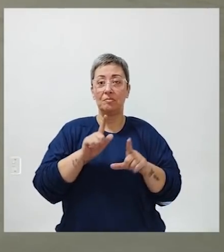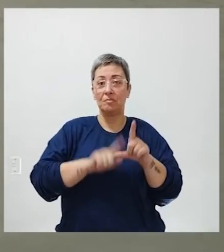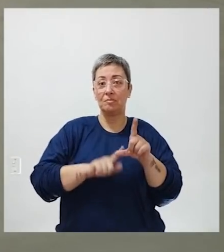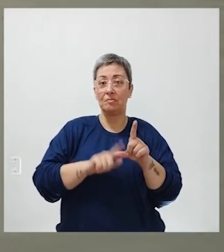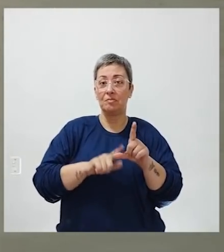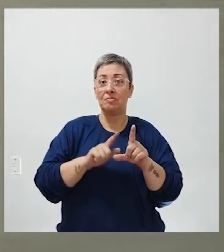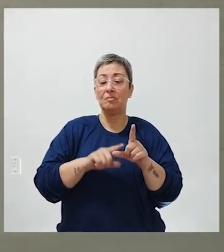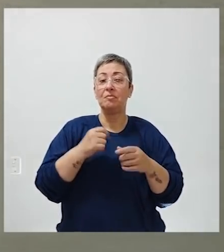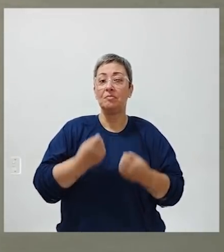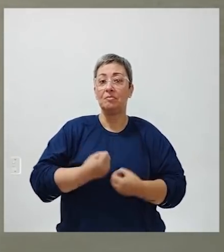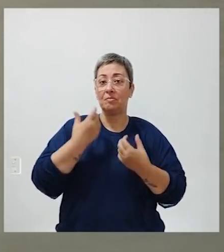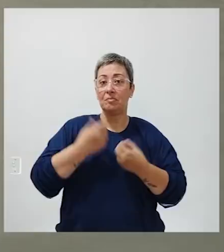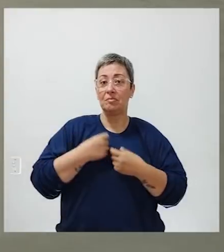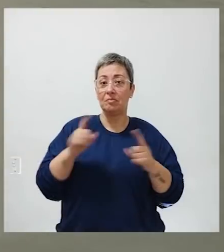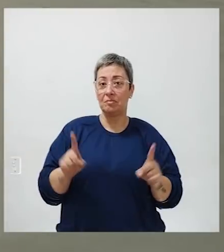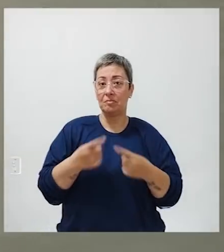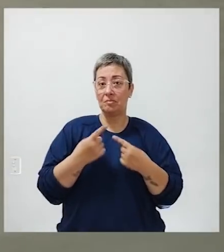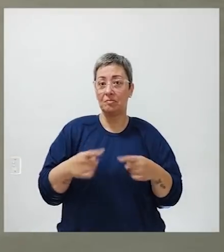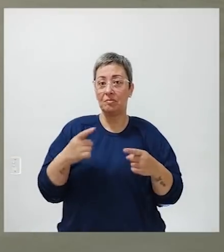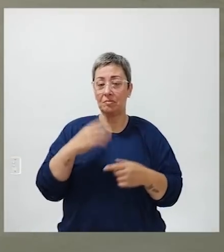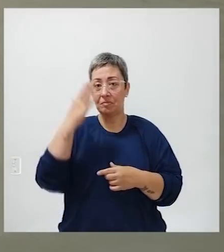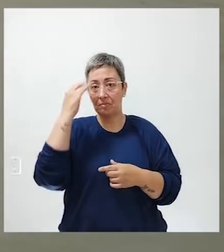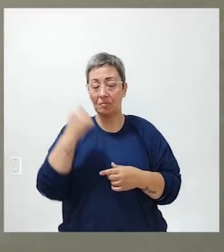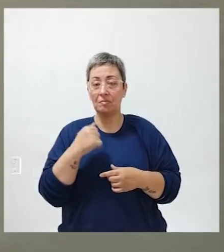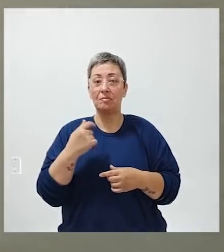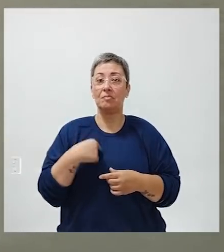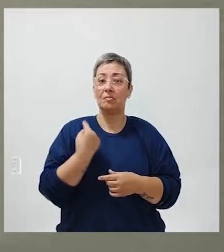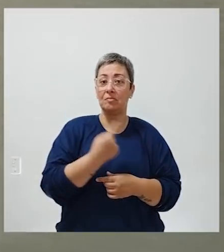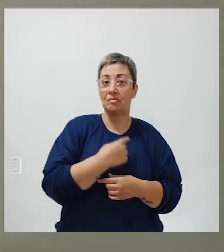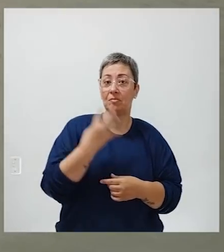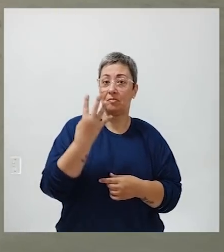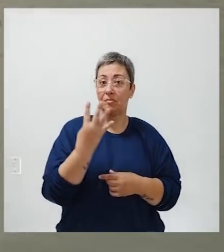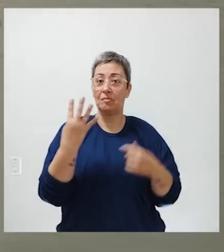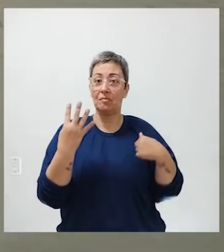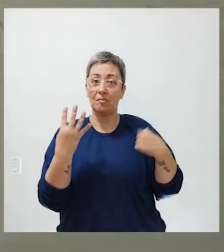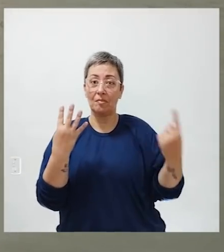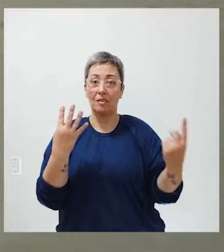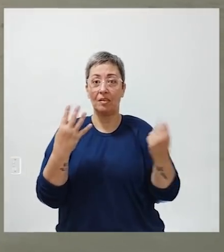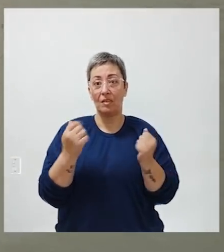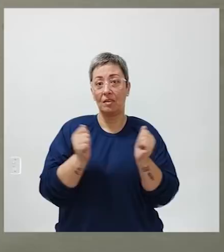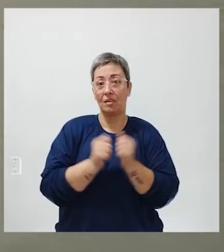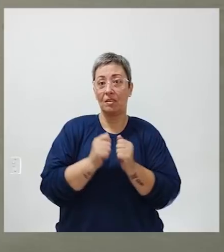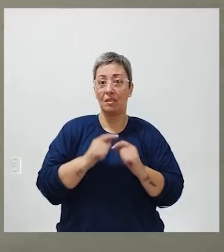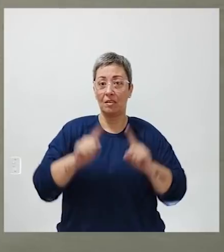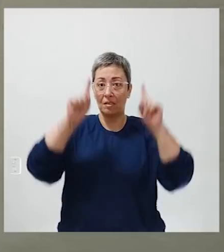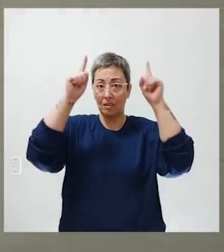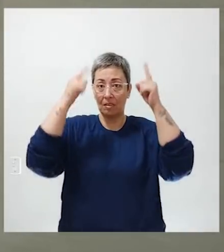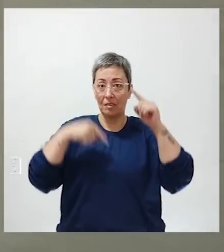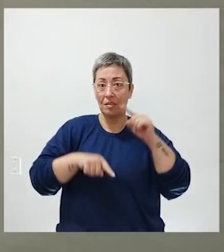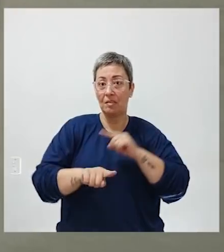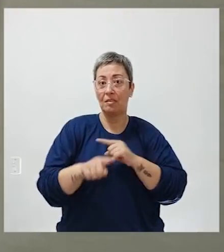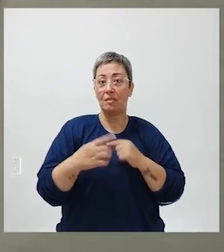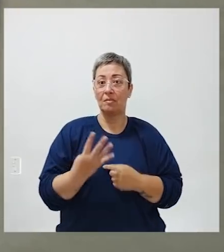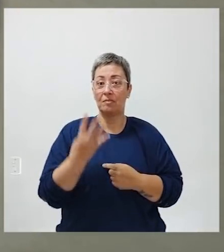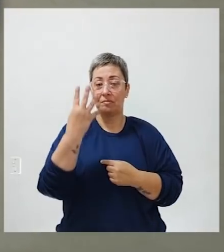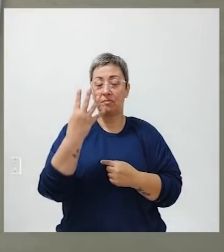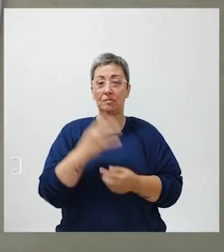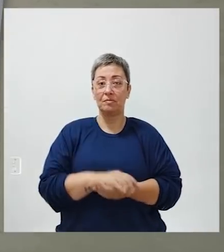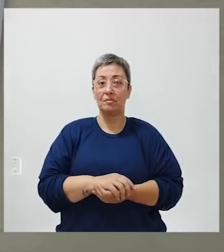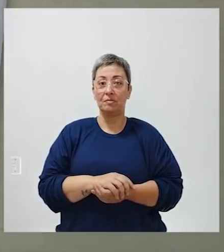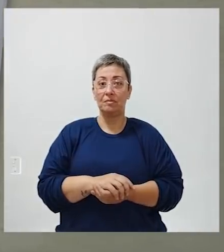letra daquela música que a gente brincou. Sabe? Nós quatro, eu e ela, eu sem ela, nós por cima, nós por baixo, nós